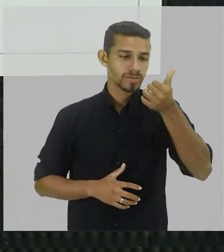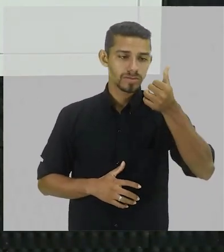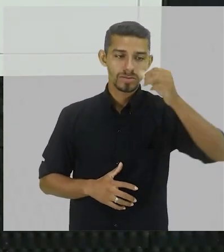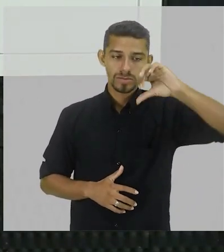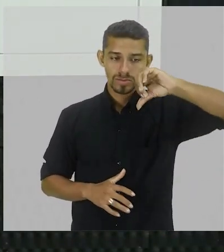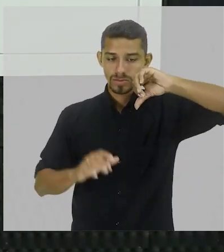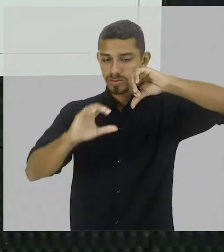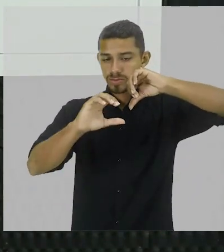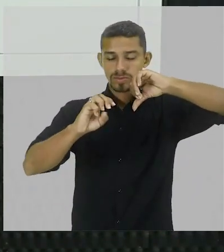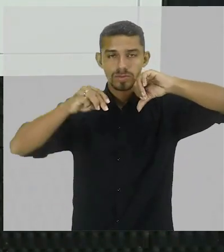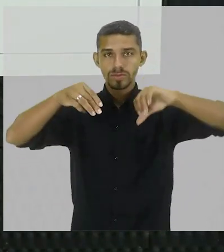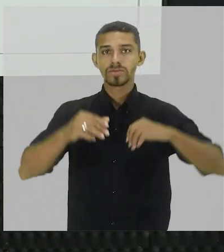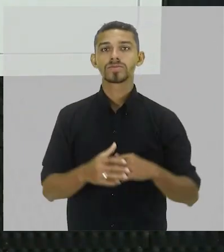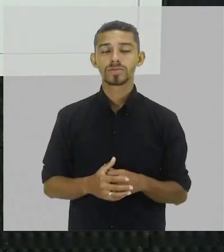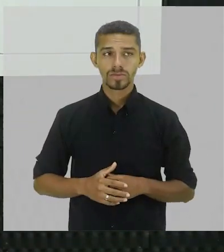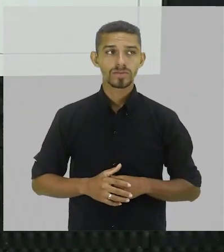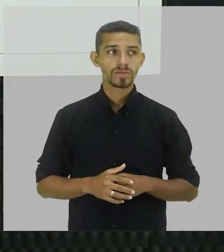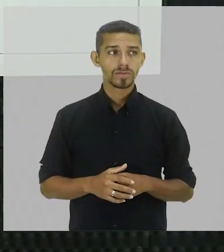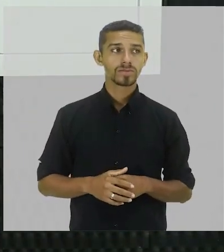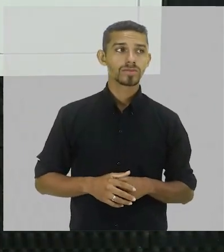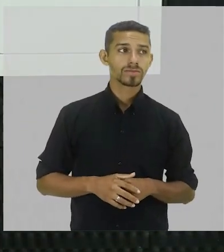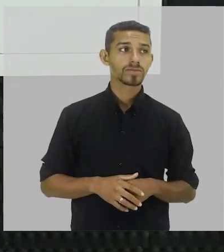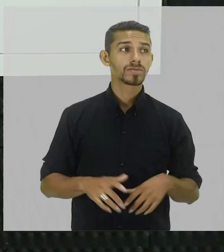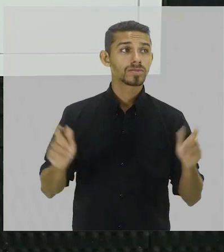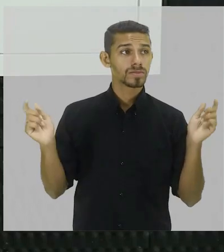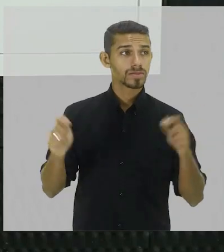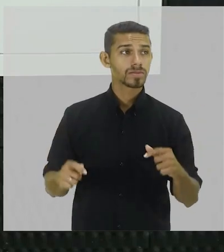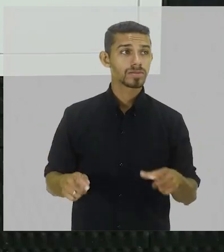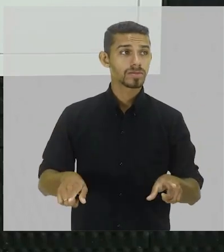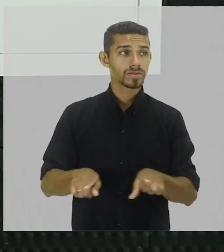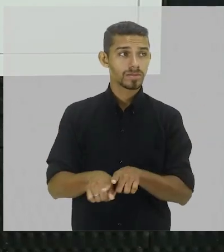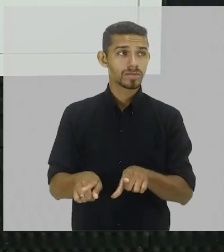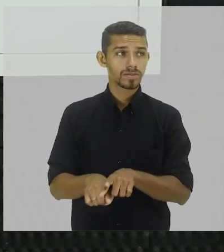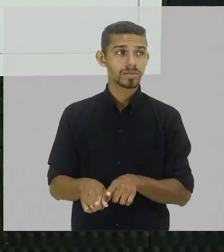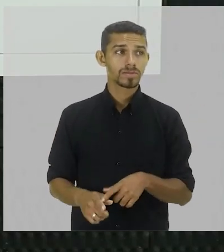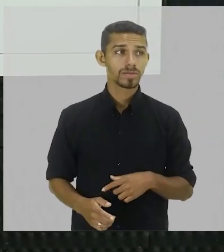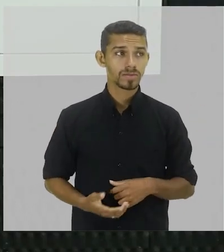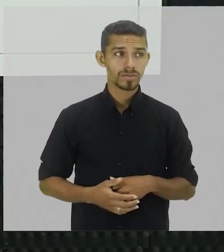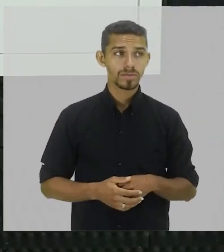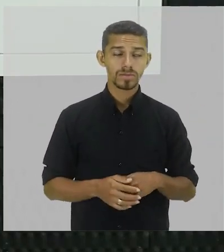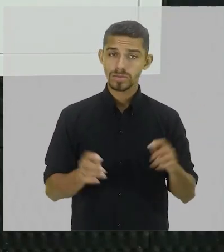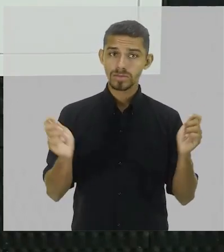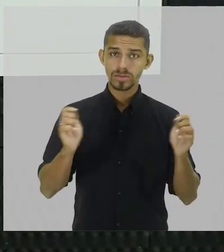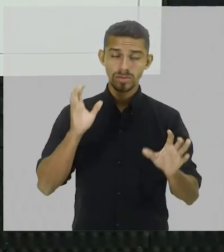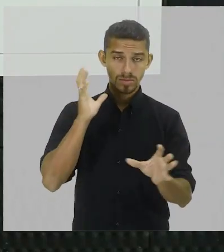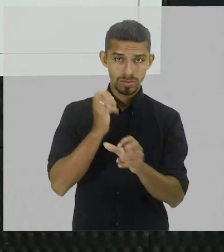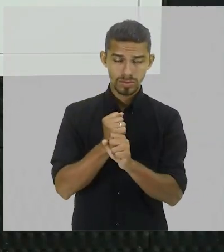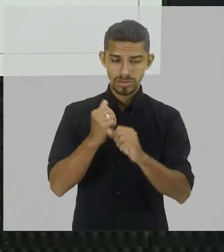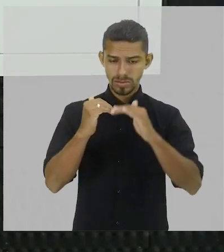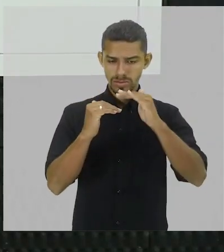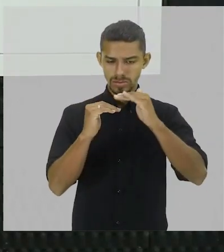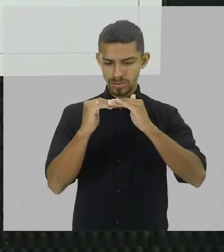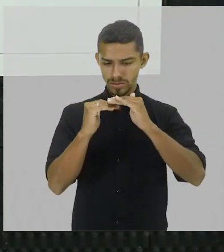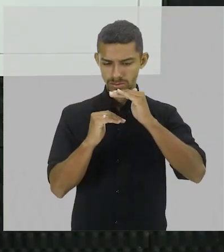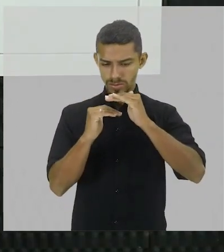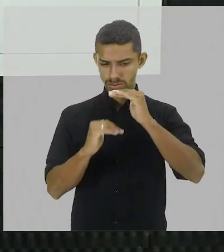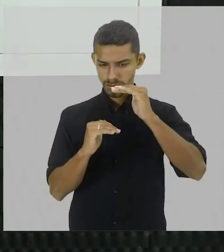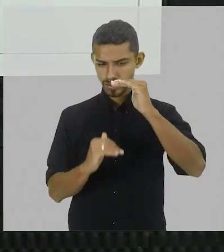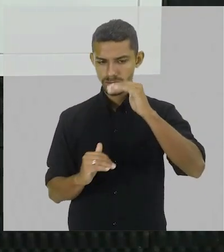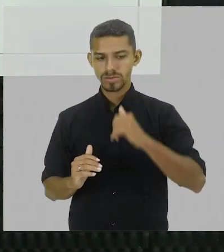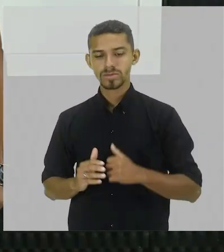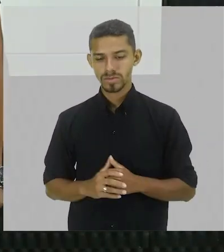19, eu vou usar o quê? 16. Porque eu tenho que tirar esses afastamentos aqui, ó. Tá? Esse é o